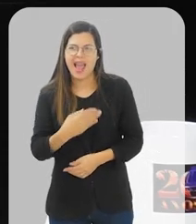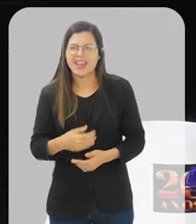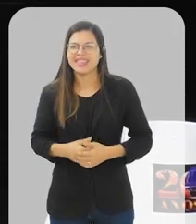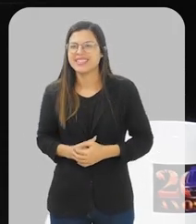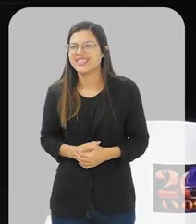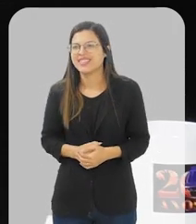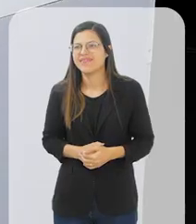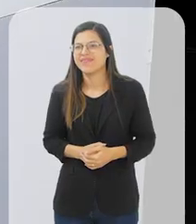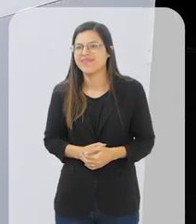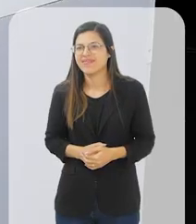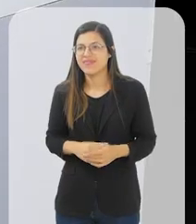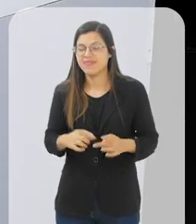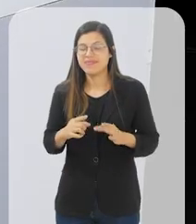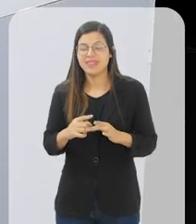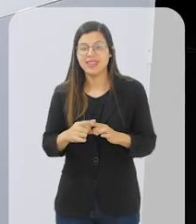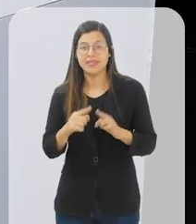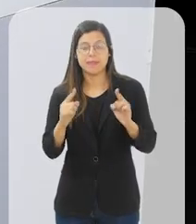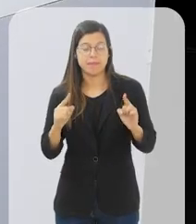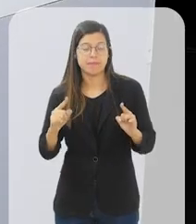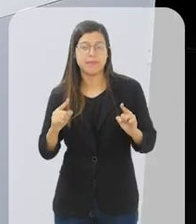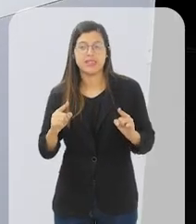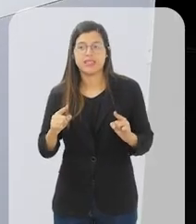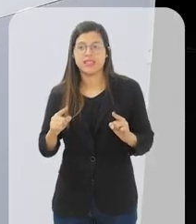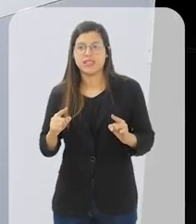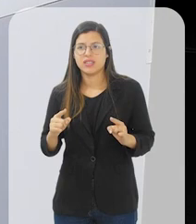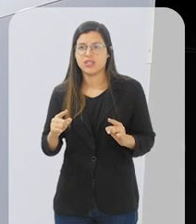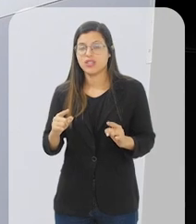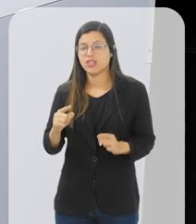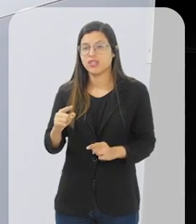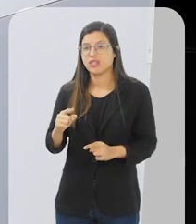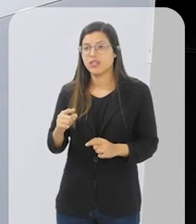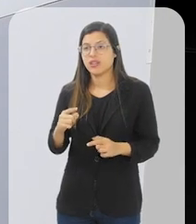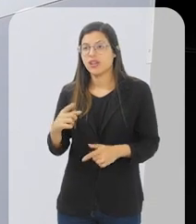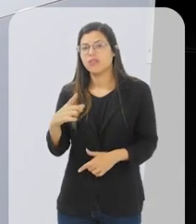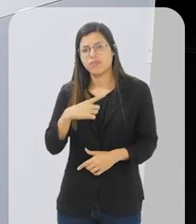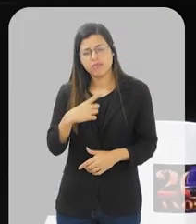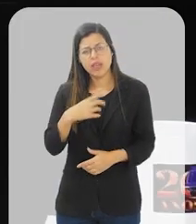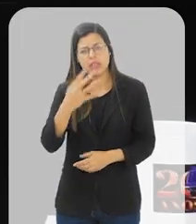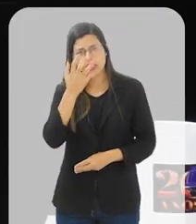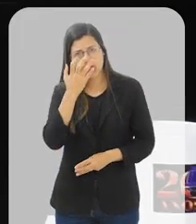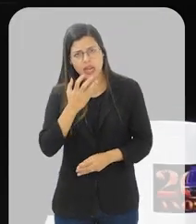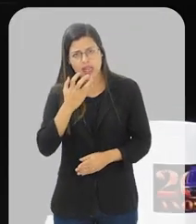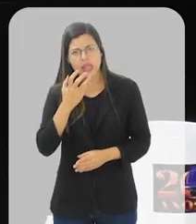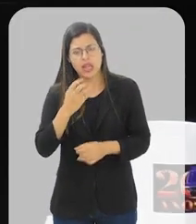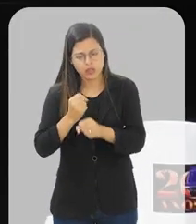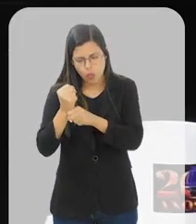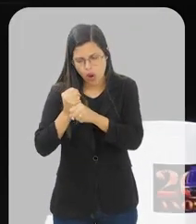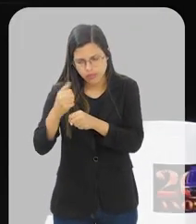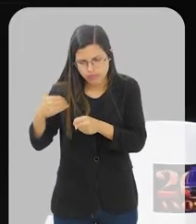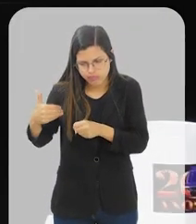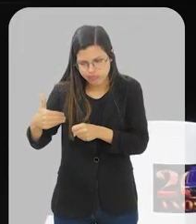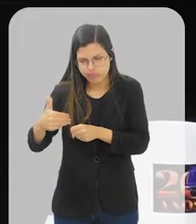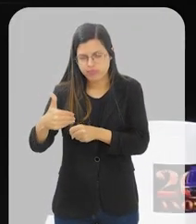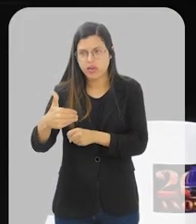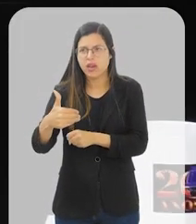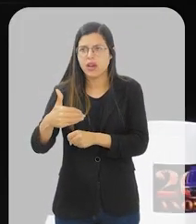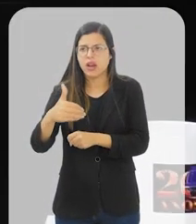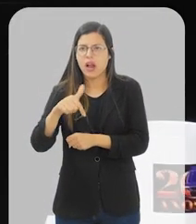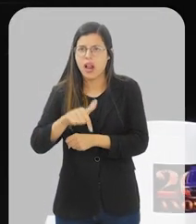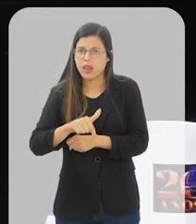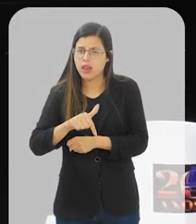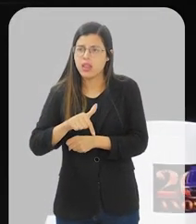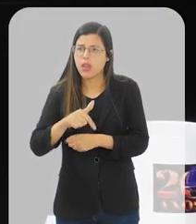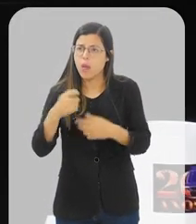isso. Só que tem a seriedade durante o ano todo. E ali